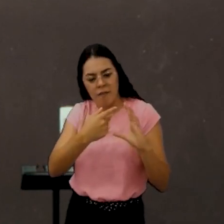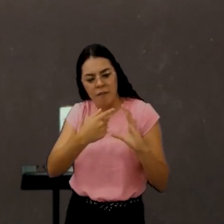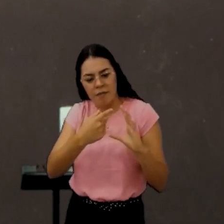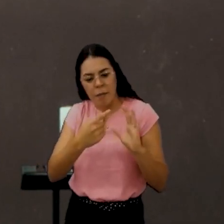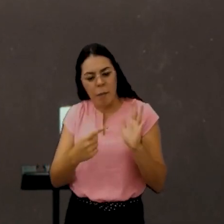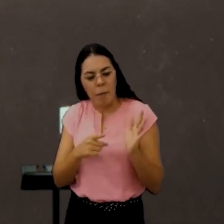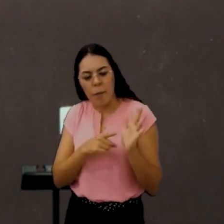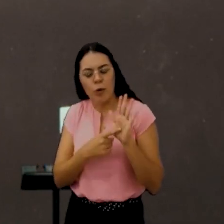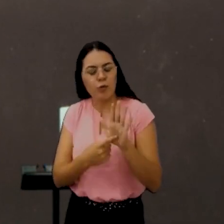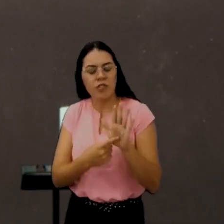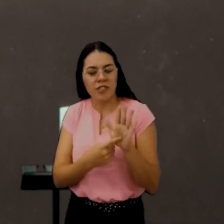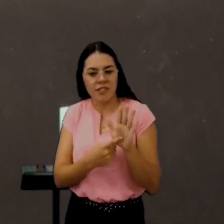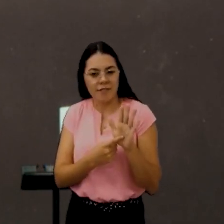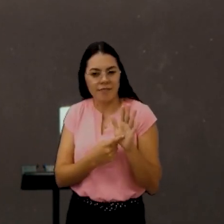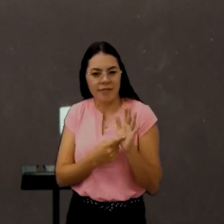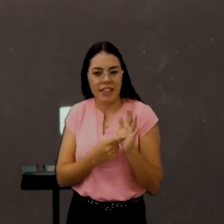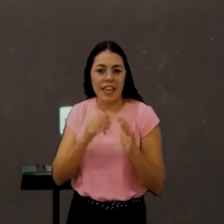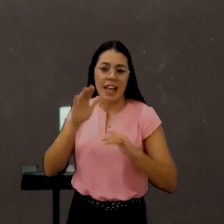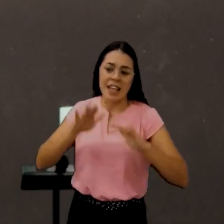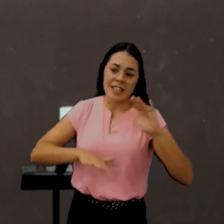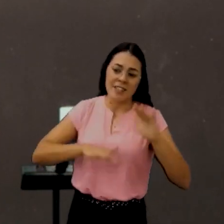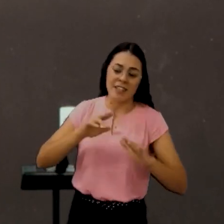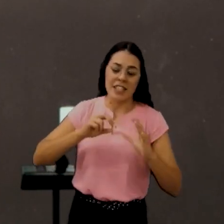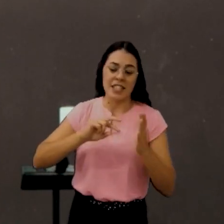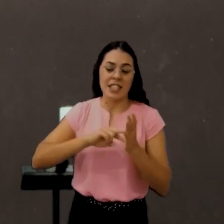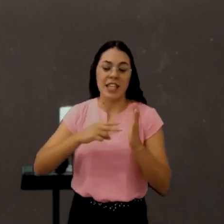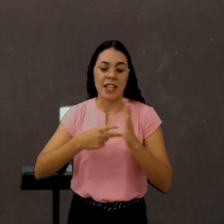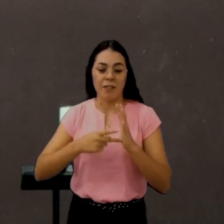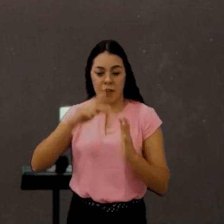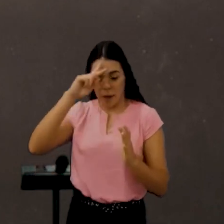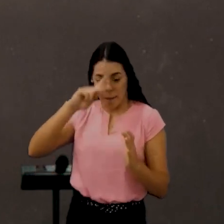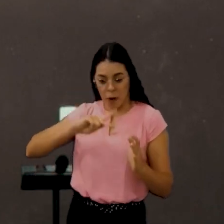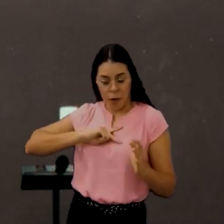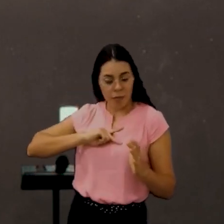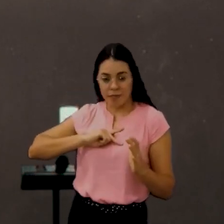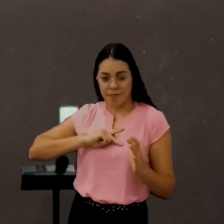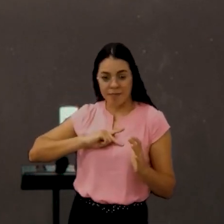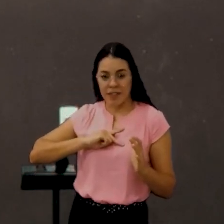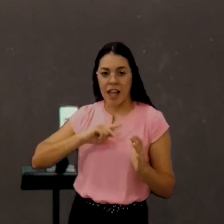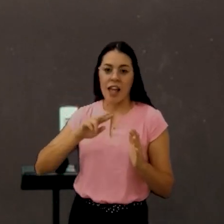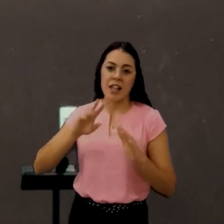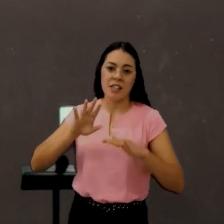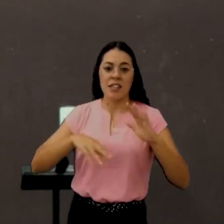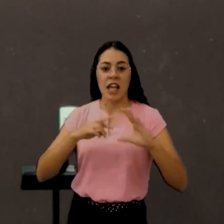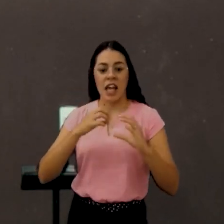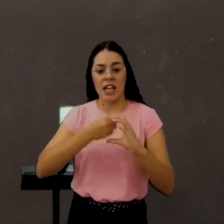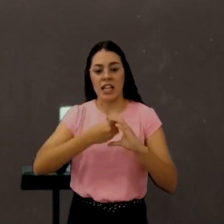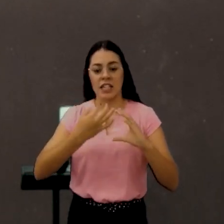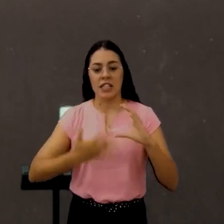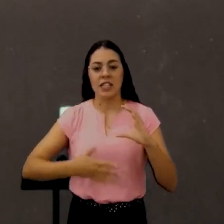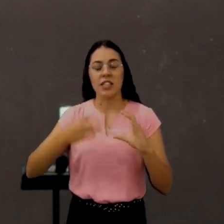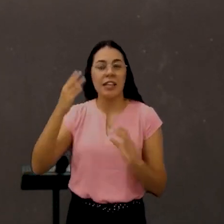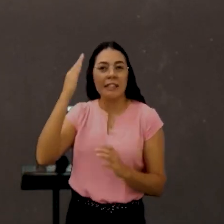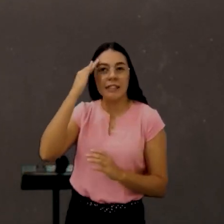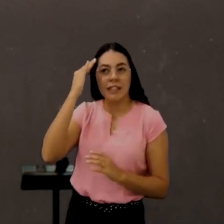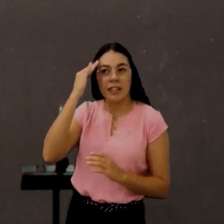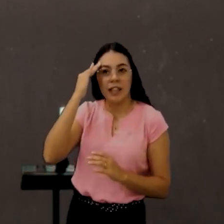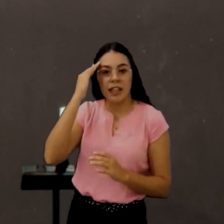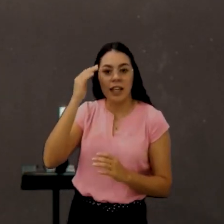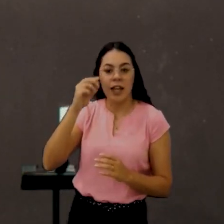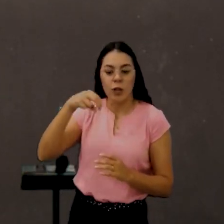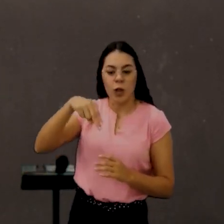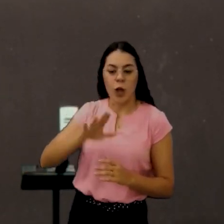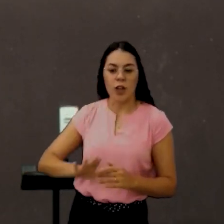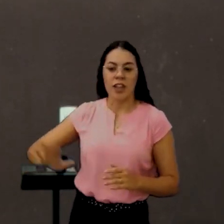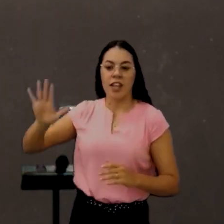aparecem. E nem sempre significa o que somos. Esses estereótipos é aquele entendimento de que nordestino é